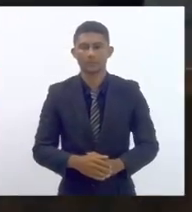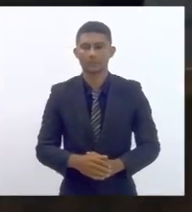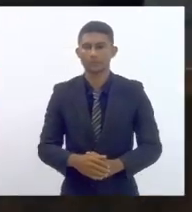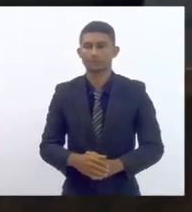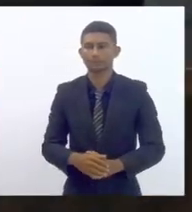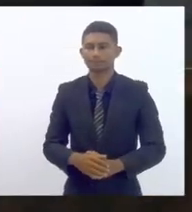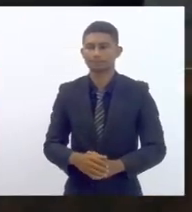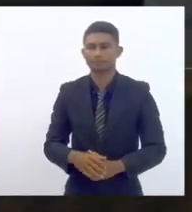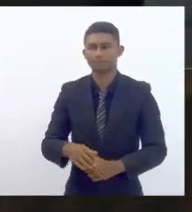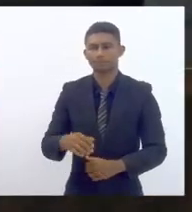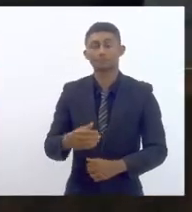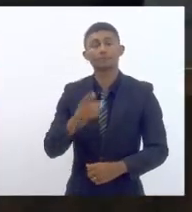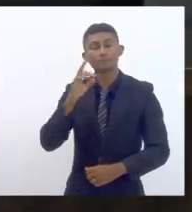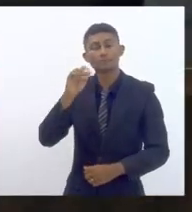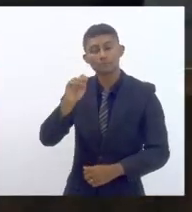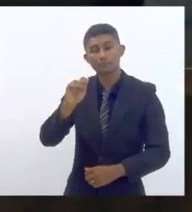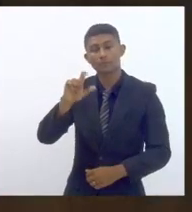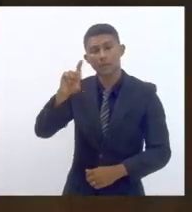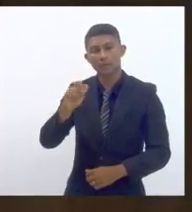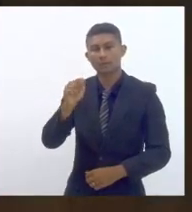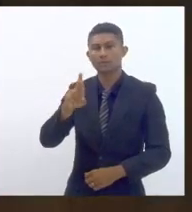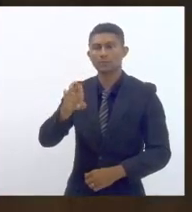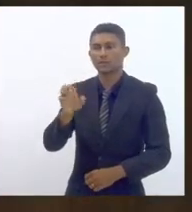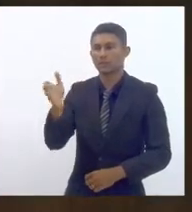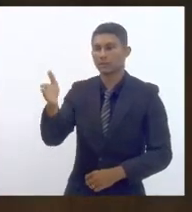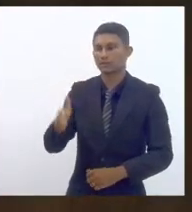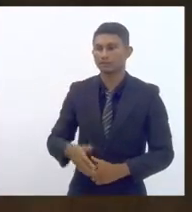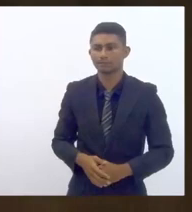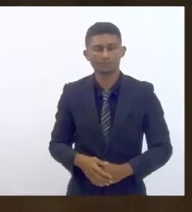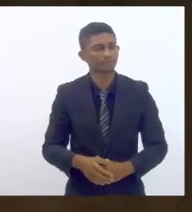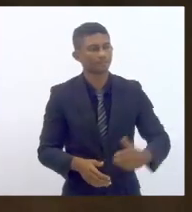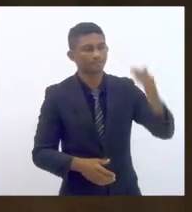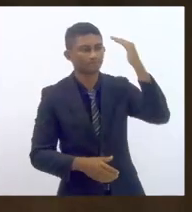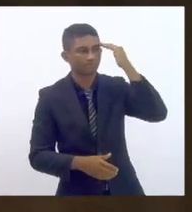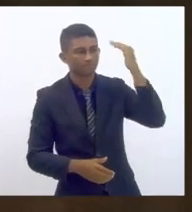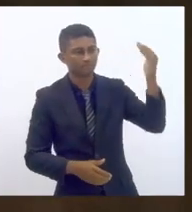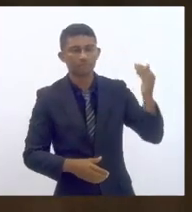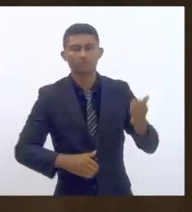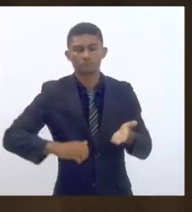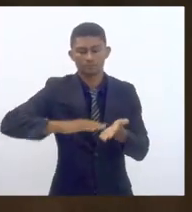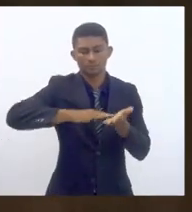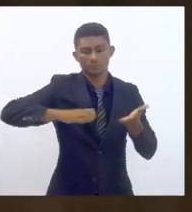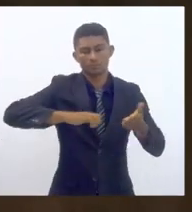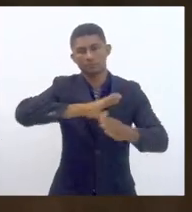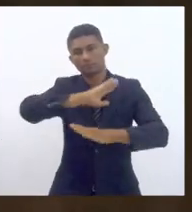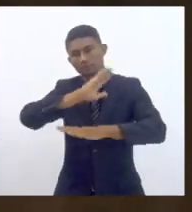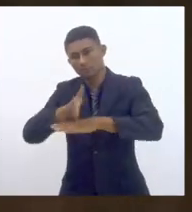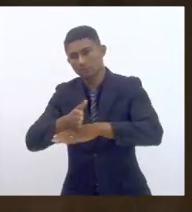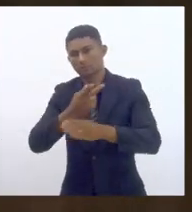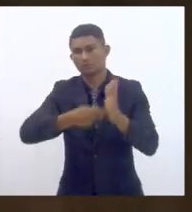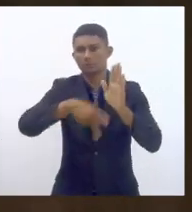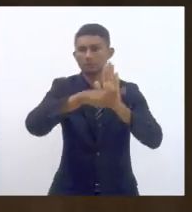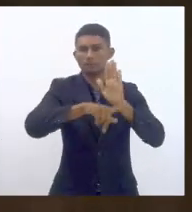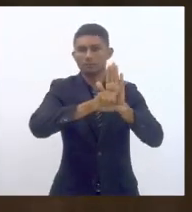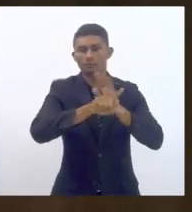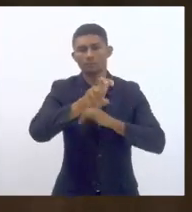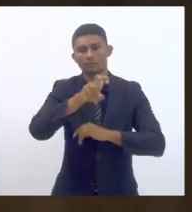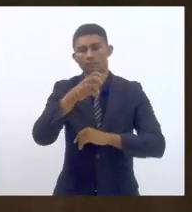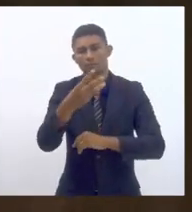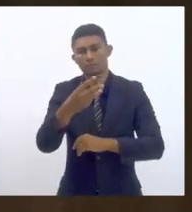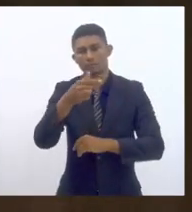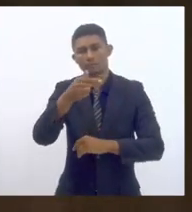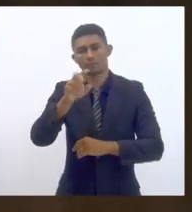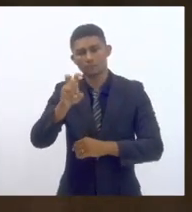Deputado Alexandre. Obrigado, presidente. Agradecer aí a derrubada do veto no PL 5375 de